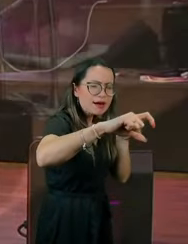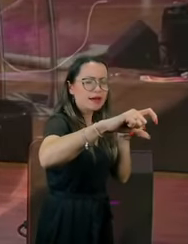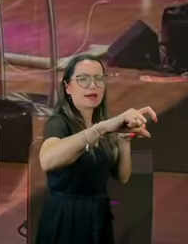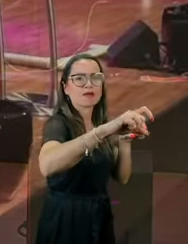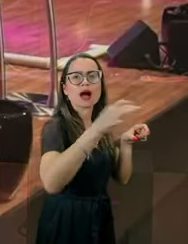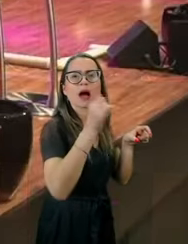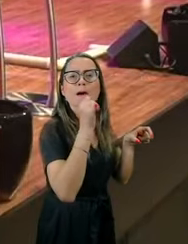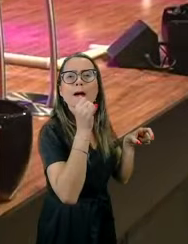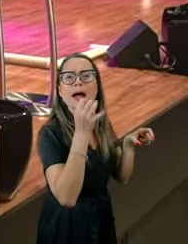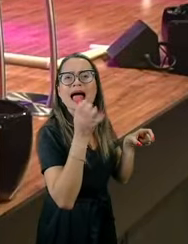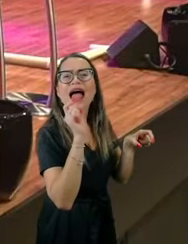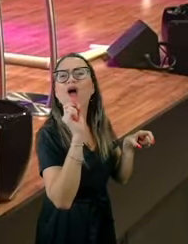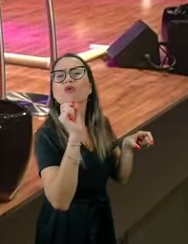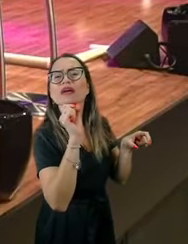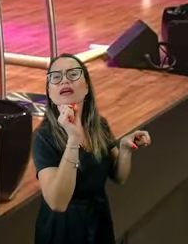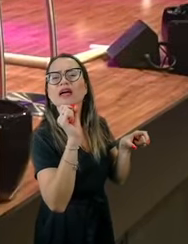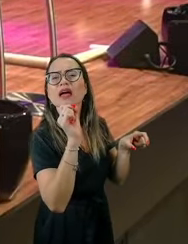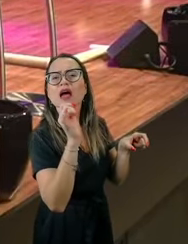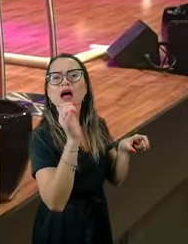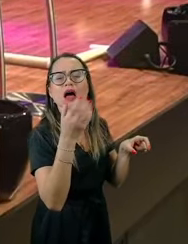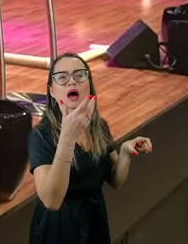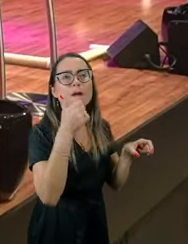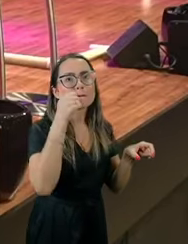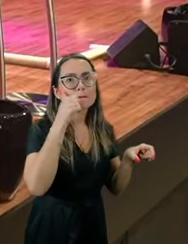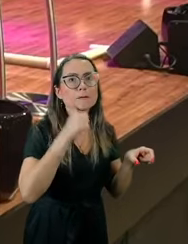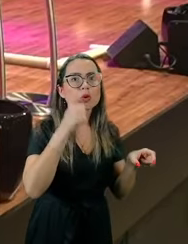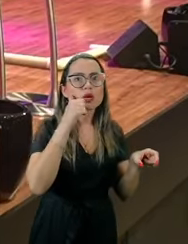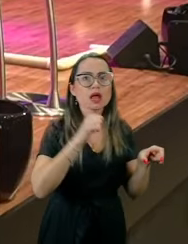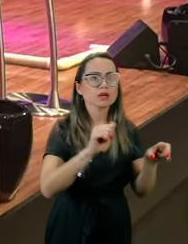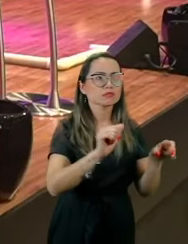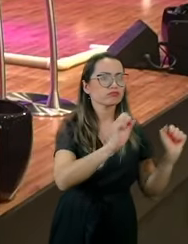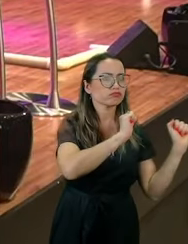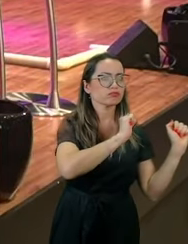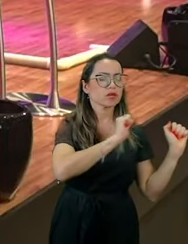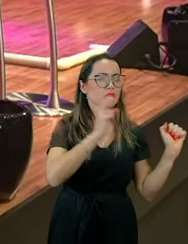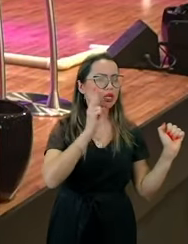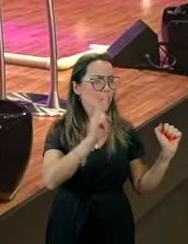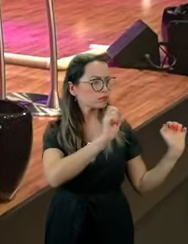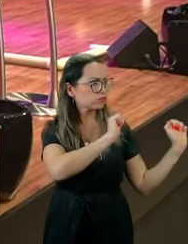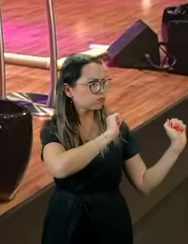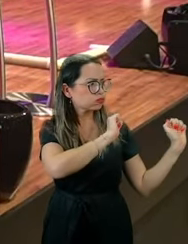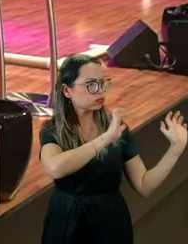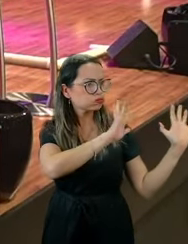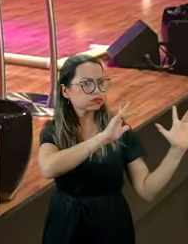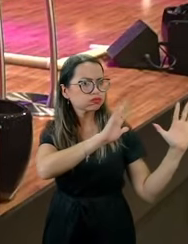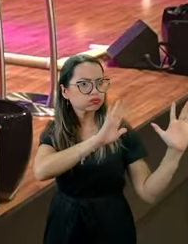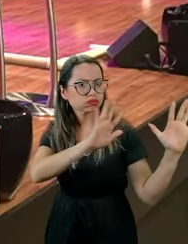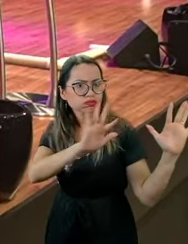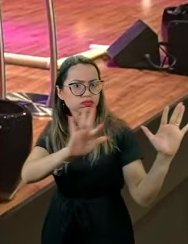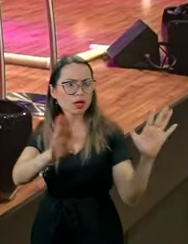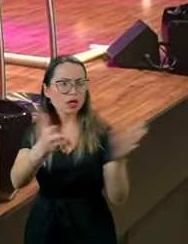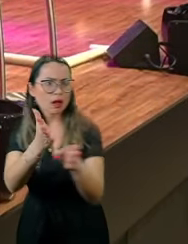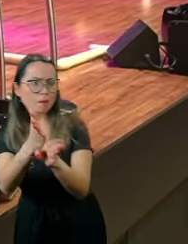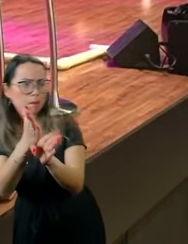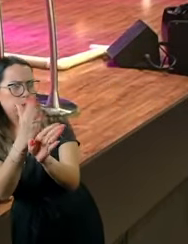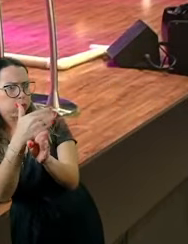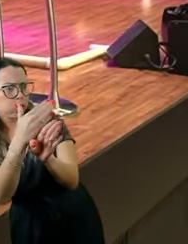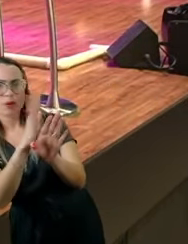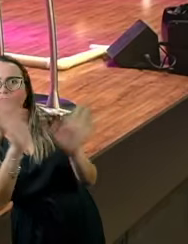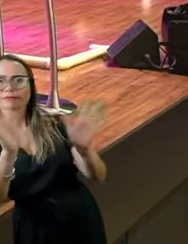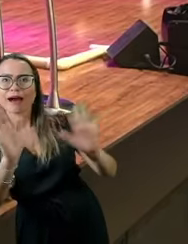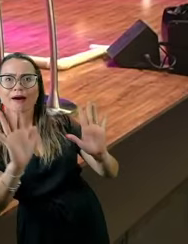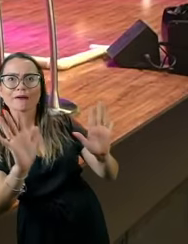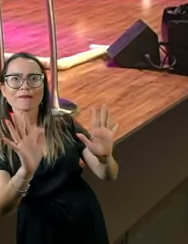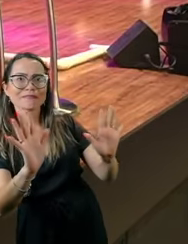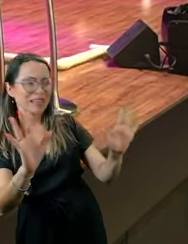mulheres que têm graça e estrutura para conectar várias pessoas e não se perder. Esse tipo de mulher